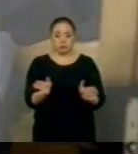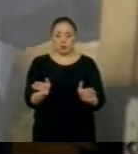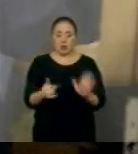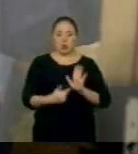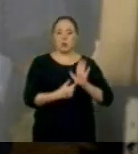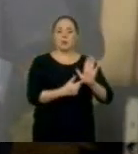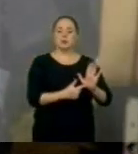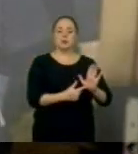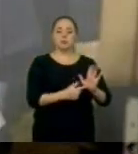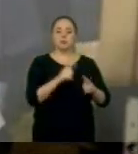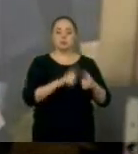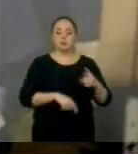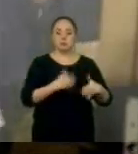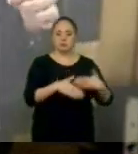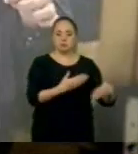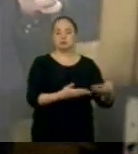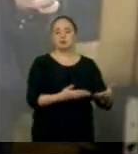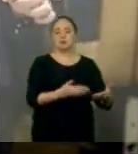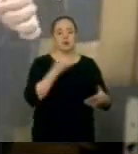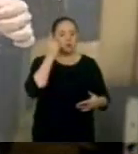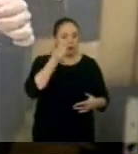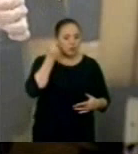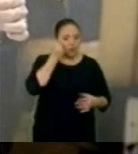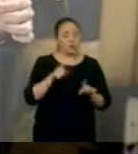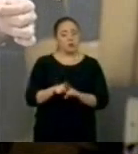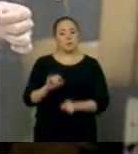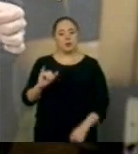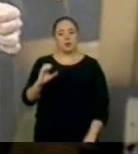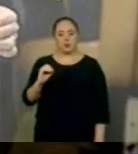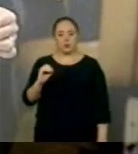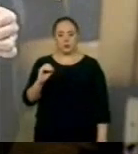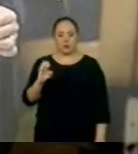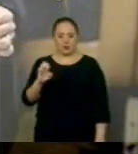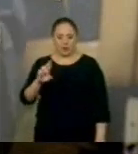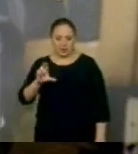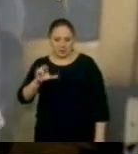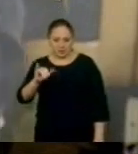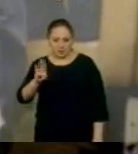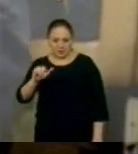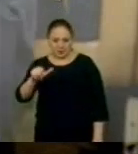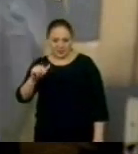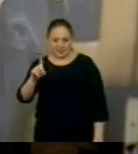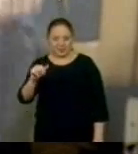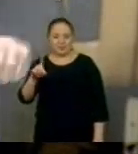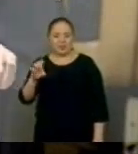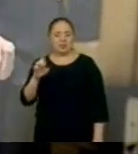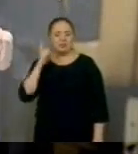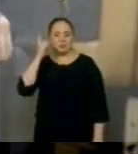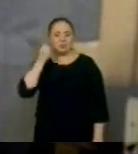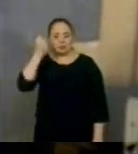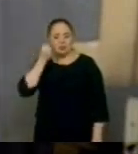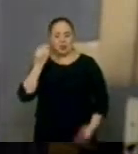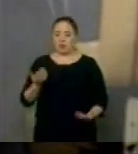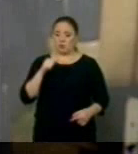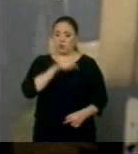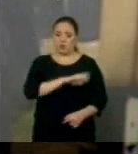à improcessabilidade do parlamentar e à incoercibilidade pessoal também do parlamentar. E no tocante à improcessabilidade,